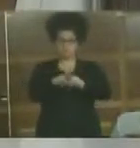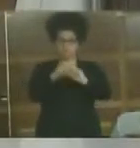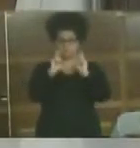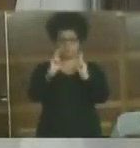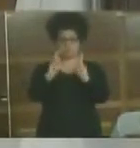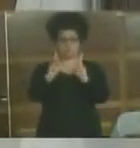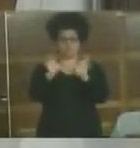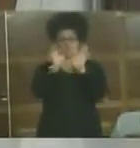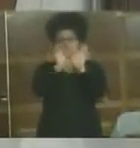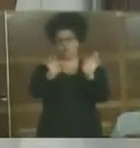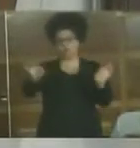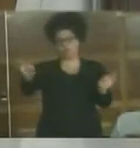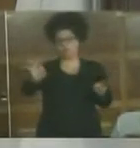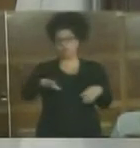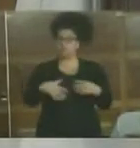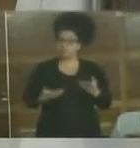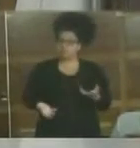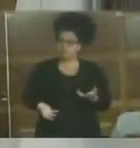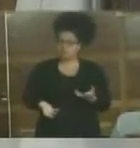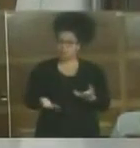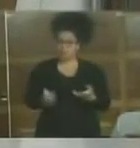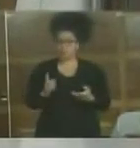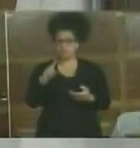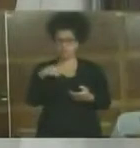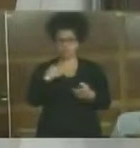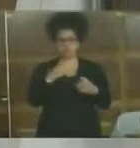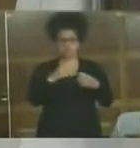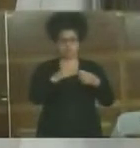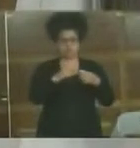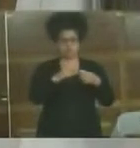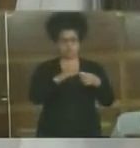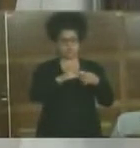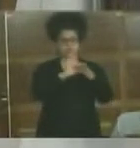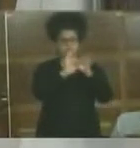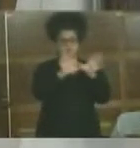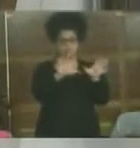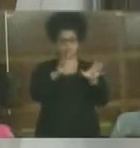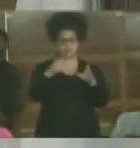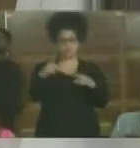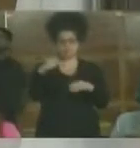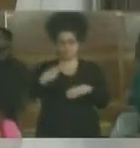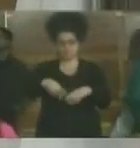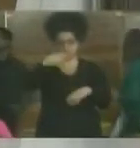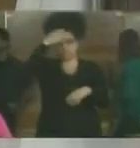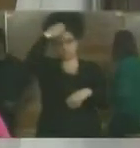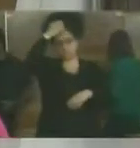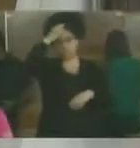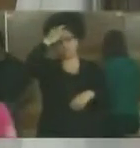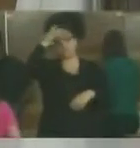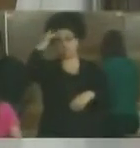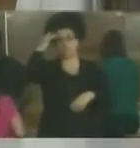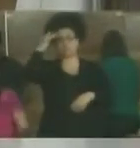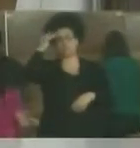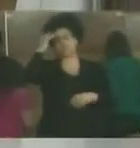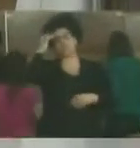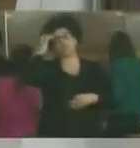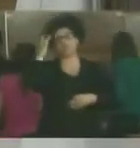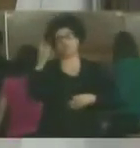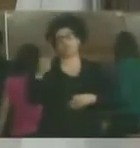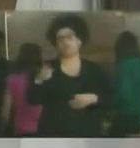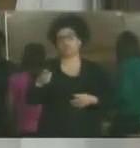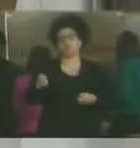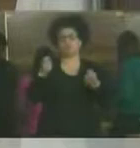já é distante. Então, extinguindo a auditoria da Receita Estadual aqui em Angra, as pessoas vão ter que ir